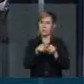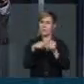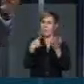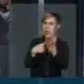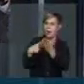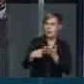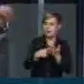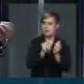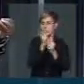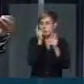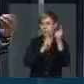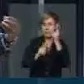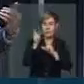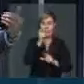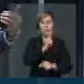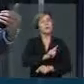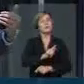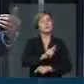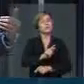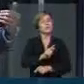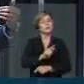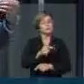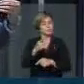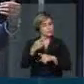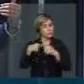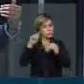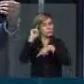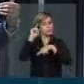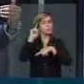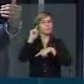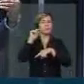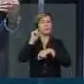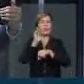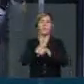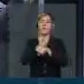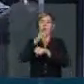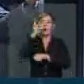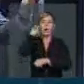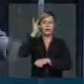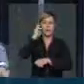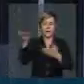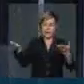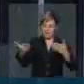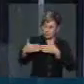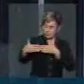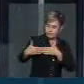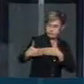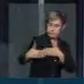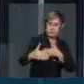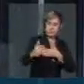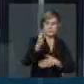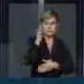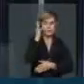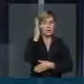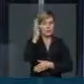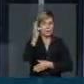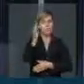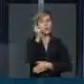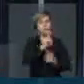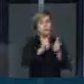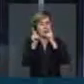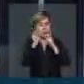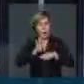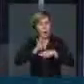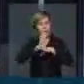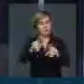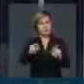para que a gente possa, volto a repetir, a construir um Maranhão daqui para frente. Para quem sabe lá na frente a gente ajudar